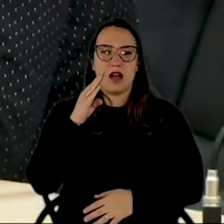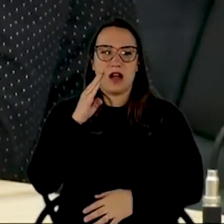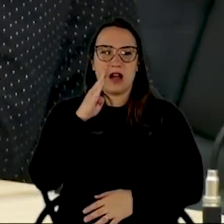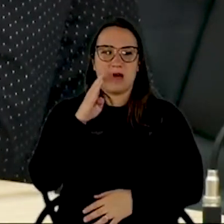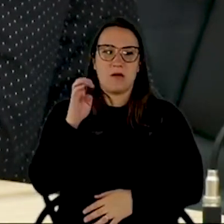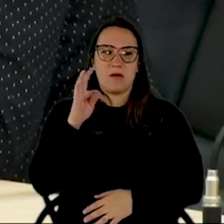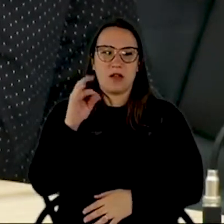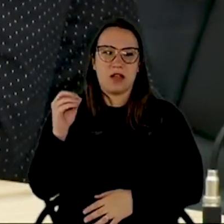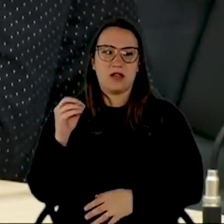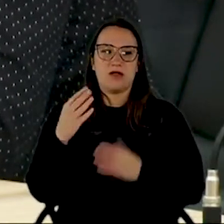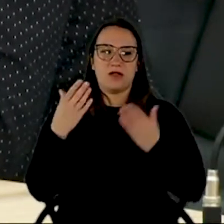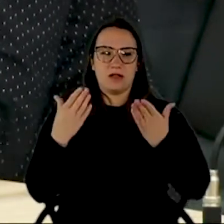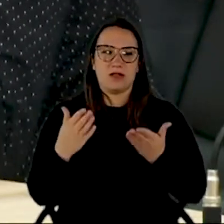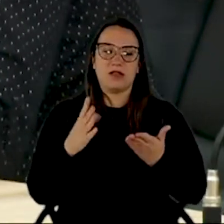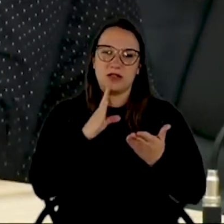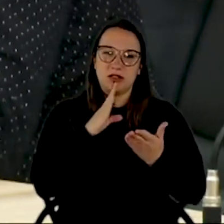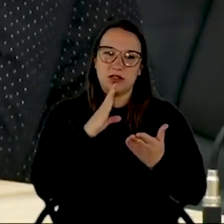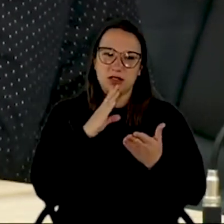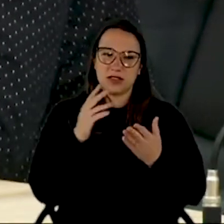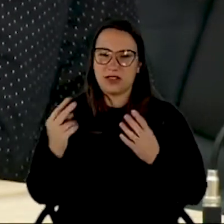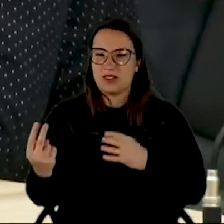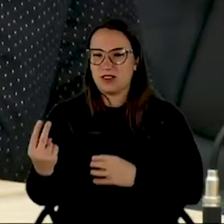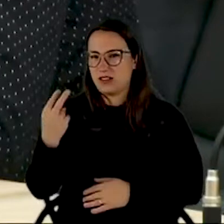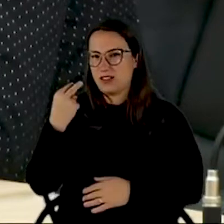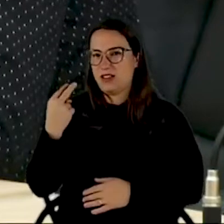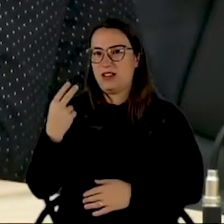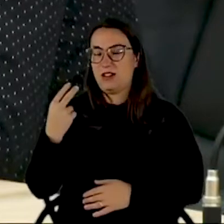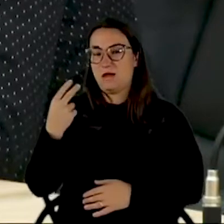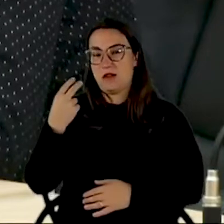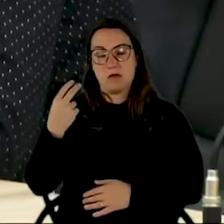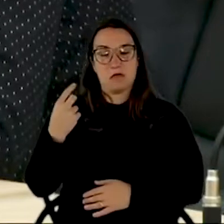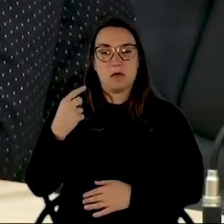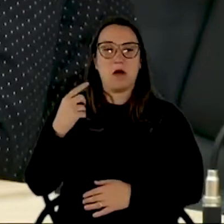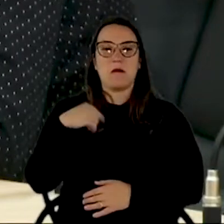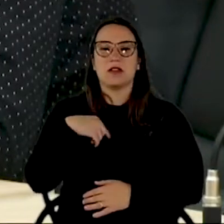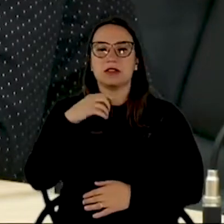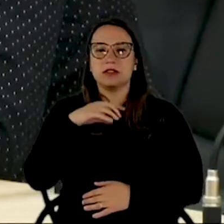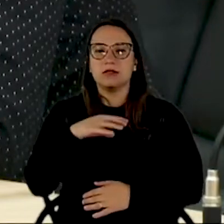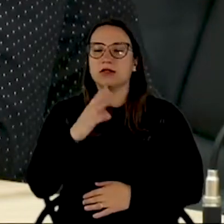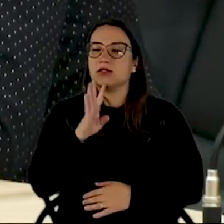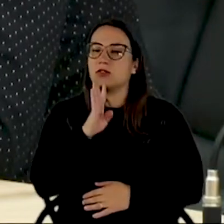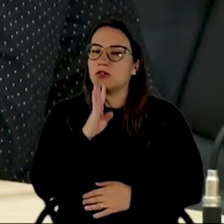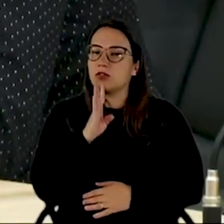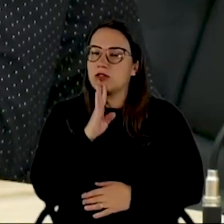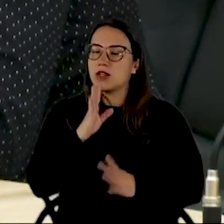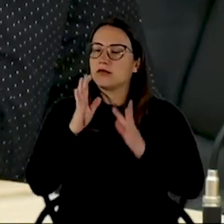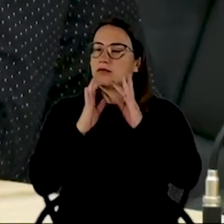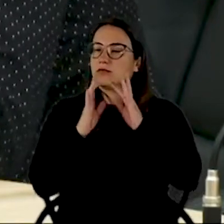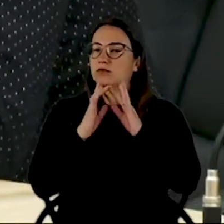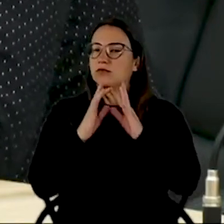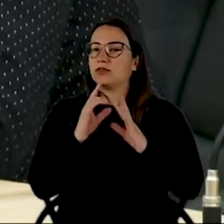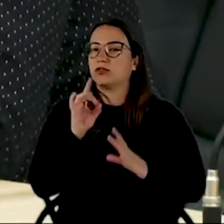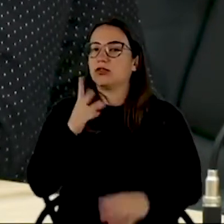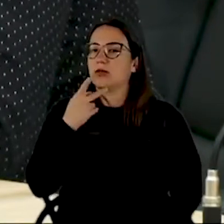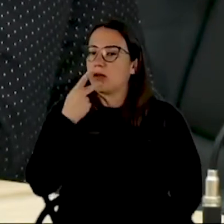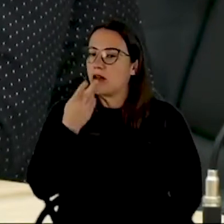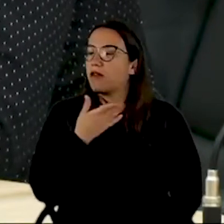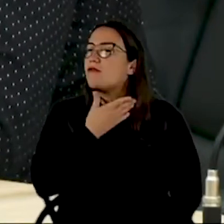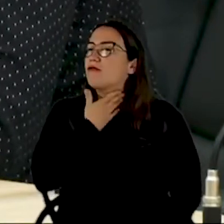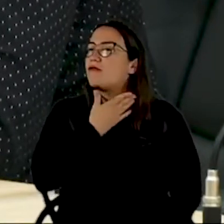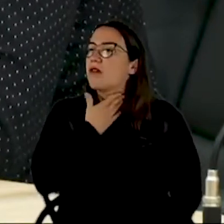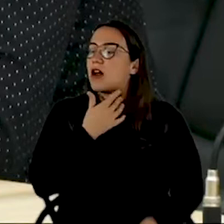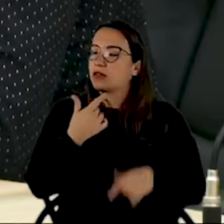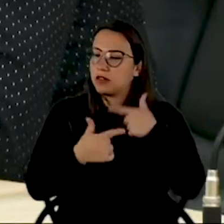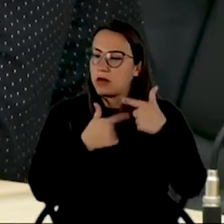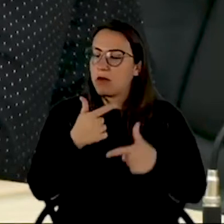que pode ser que ele não enxerga, mas conhece já as pessoas, né? Só pela fala, enfim, o seu trabalho.